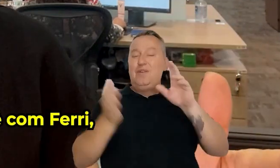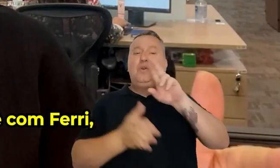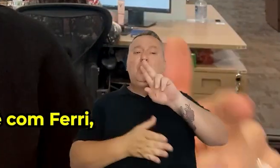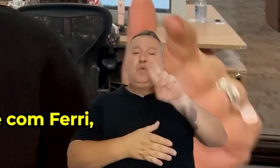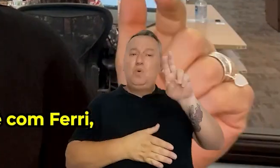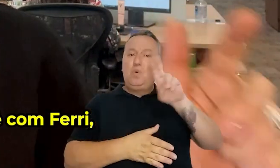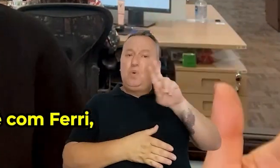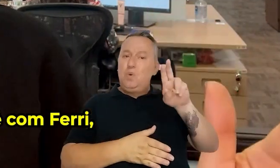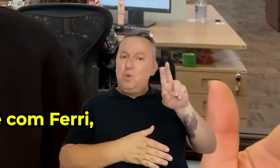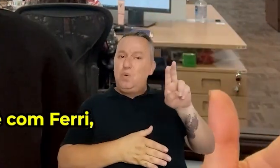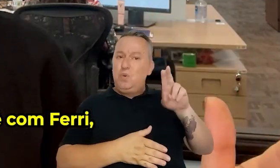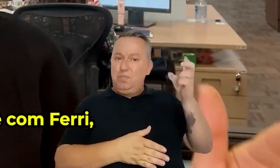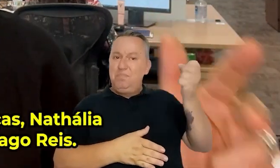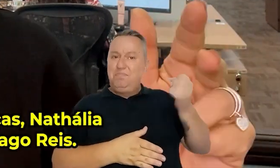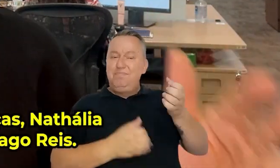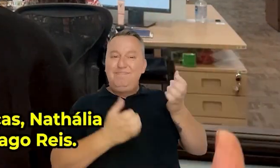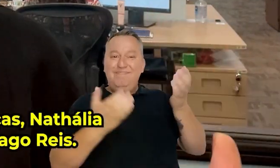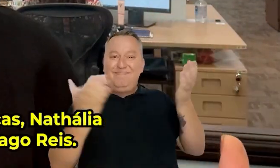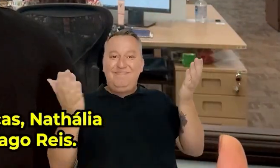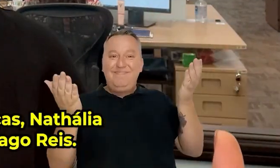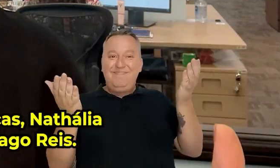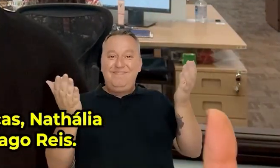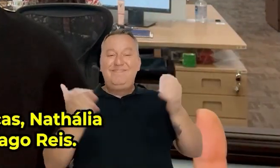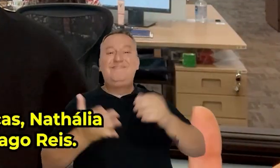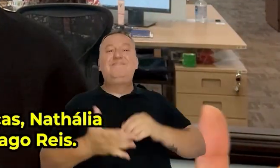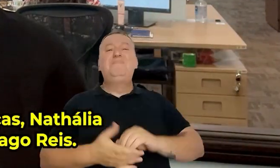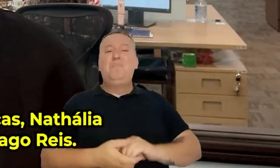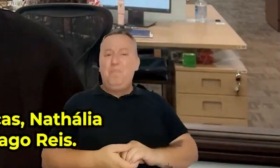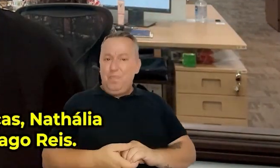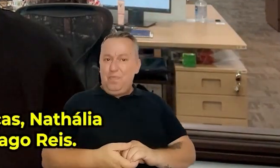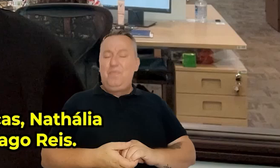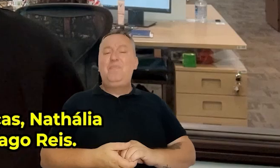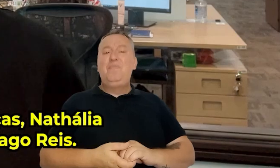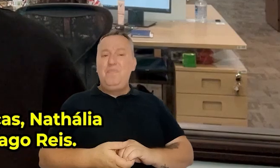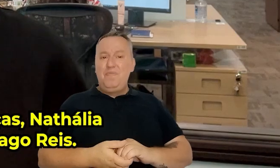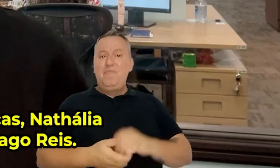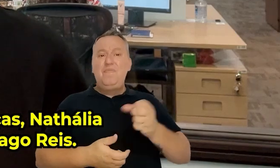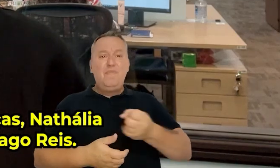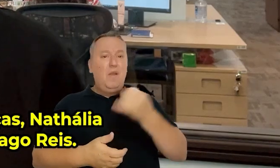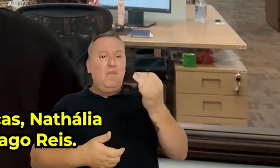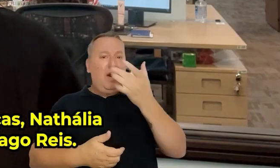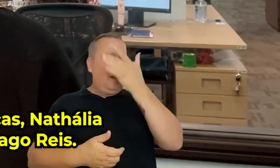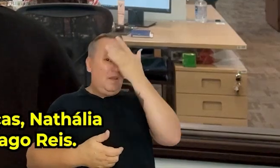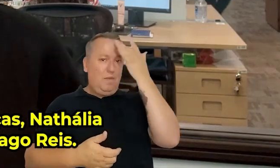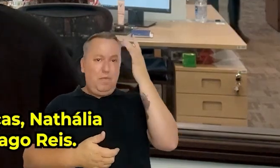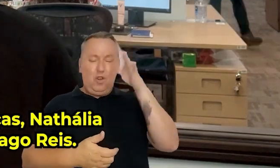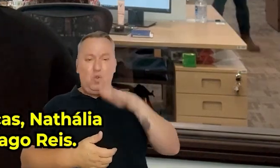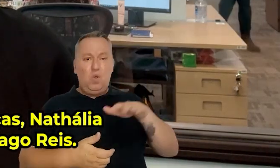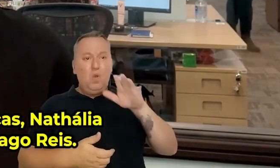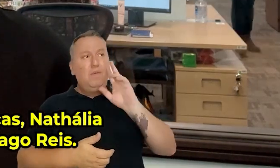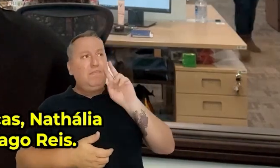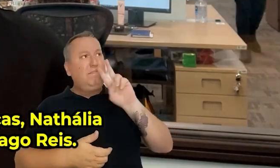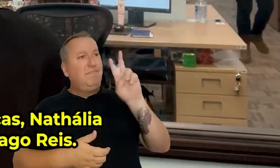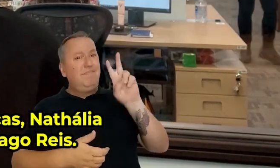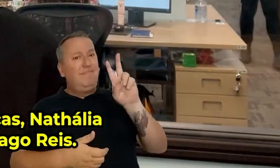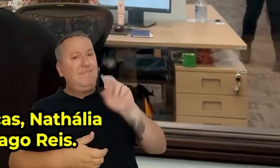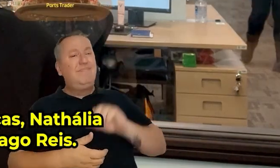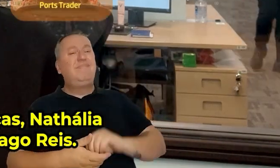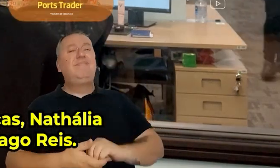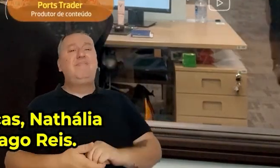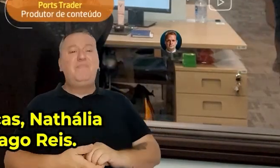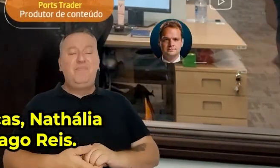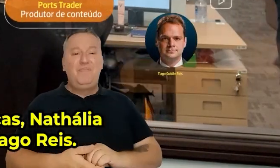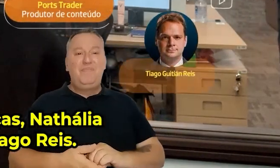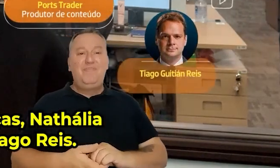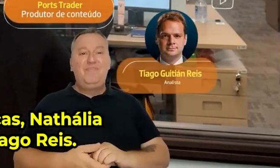com Ferri, Economista Sincero, Gustavo Cerbasi, Me Poupe, Nath Finanças, Natália Arcuri, O Primo Rico, Ports Trader